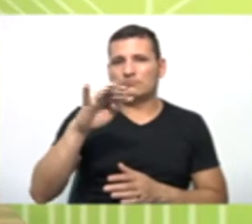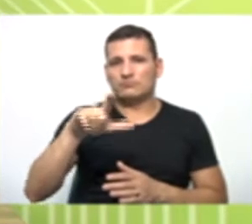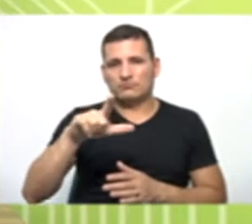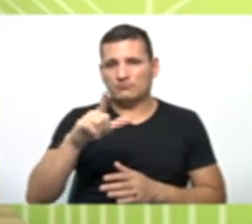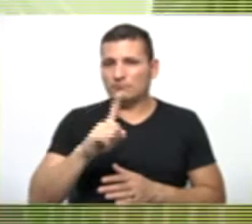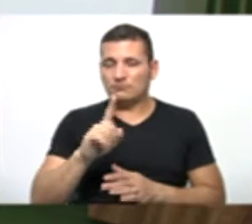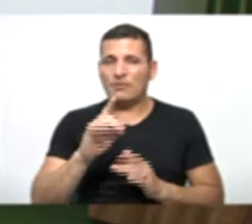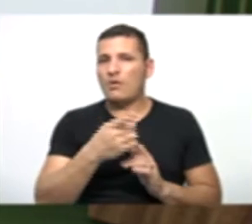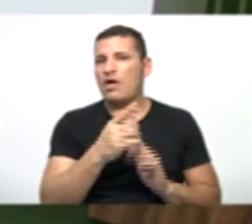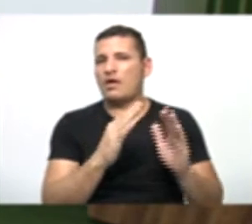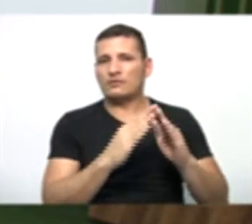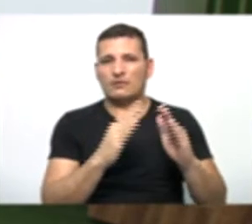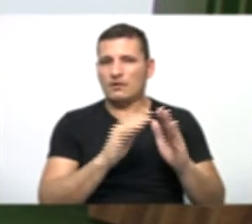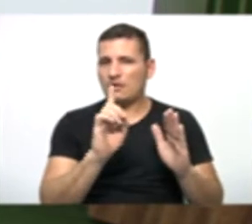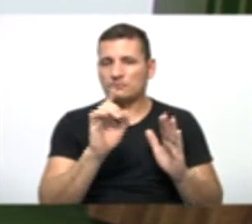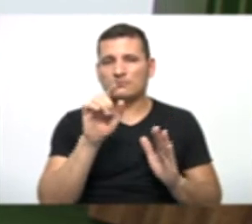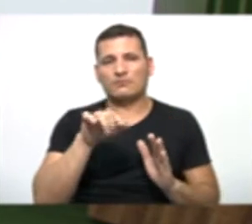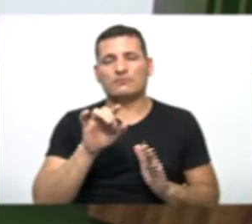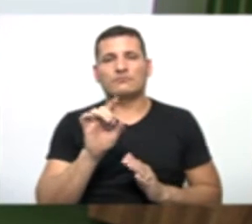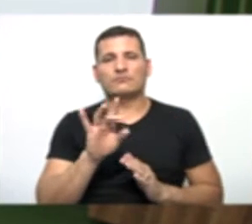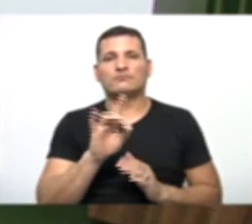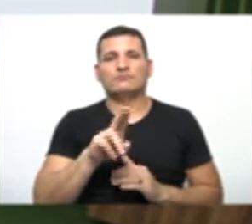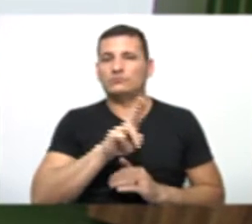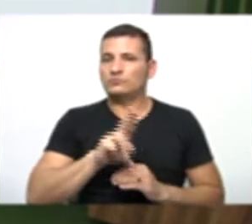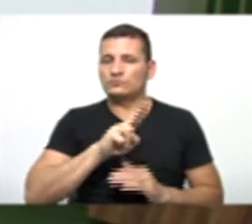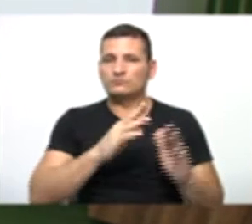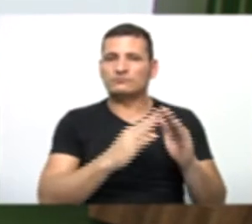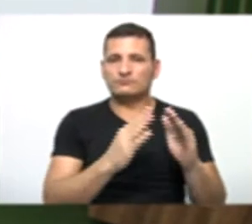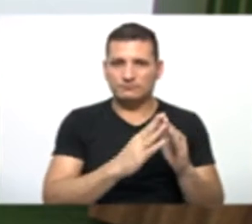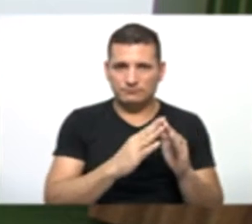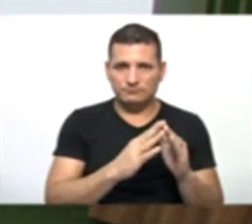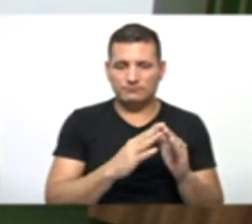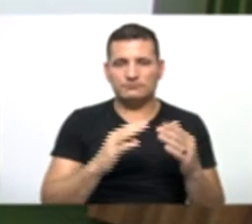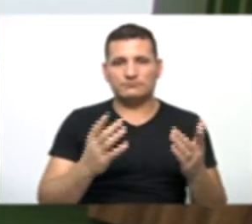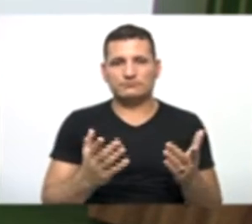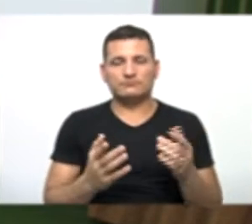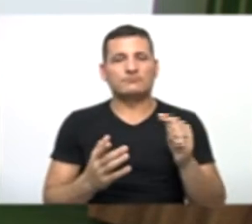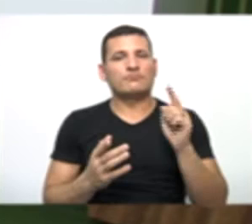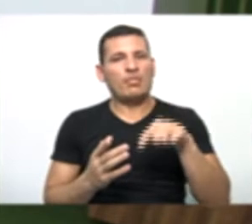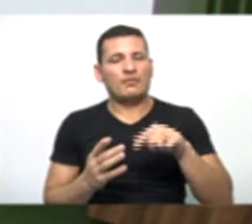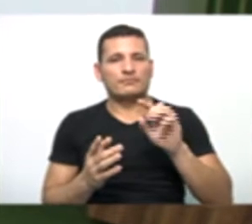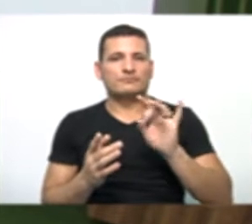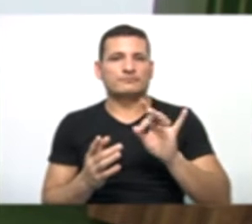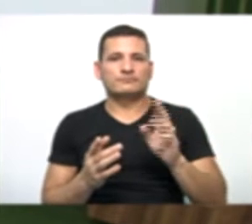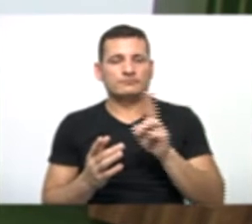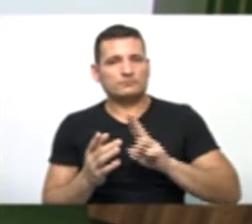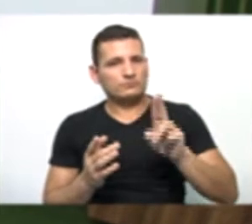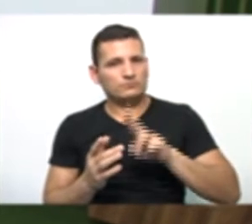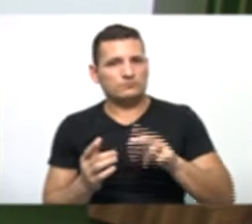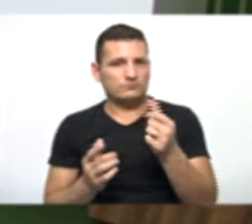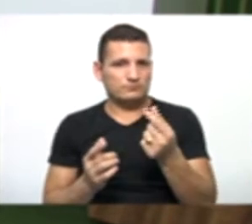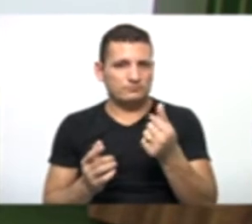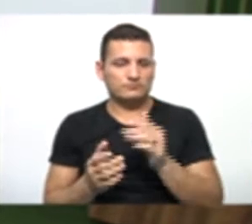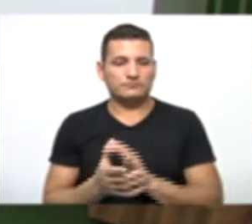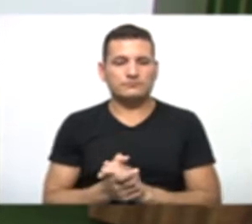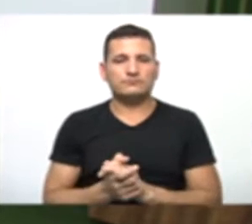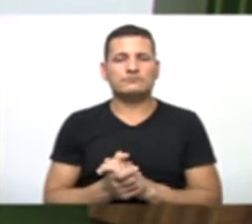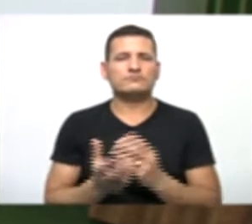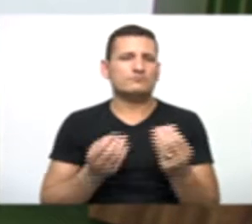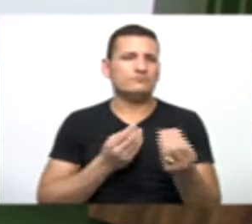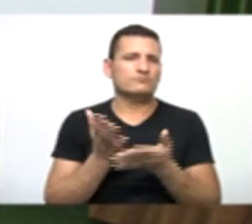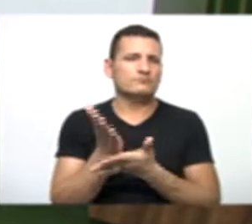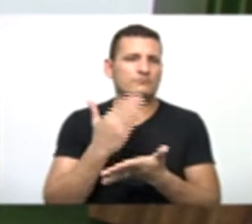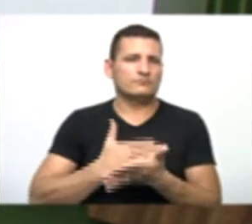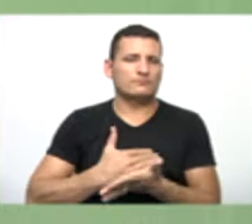casa. Não é a casa que você está pagando, é só o uso da casa. E é só o uso do dinheiro. E a divisão dos juros, eles podem ser de